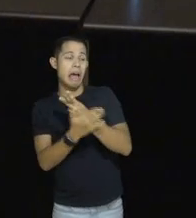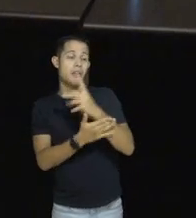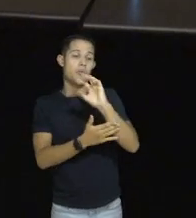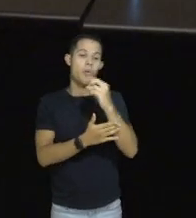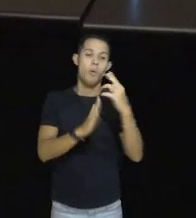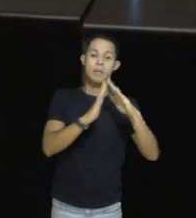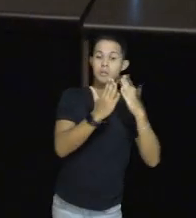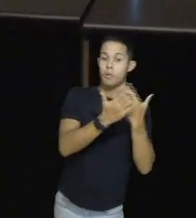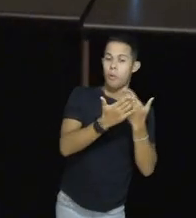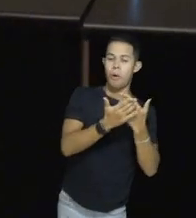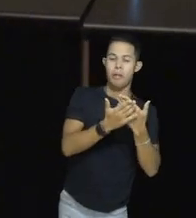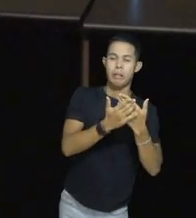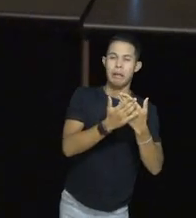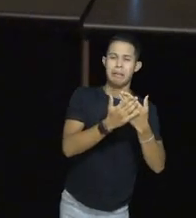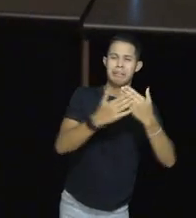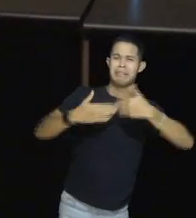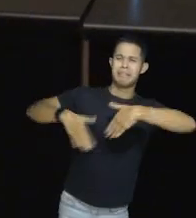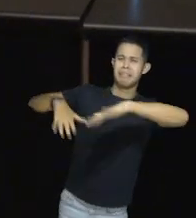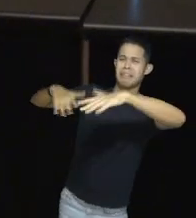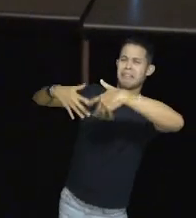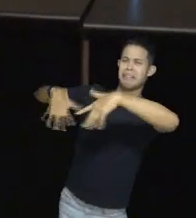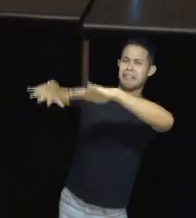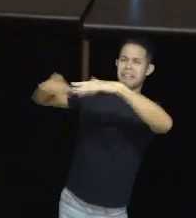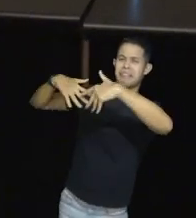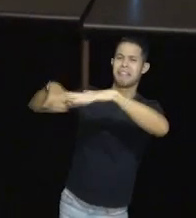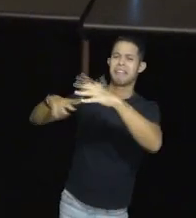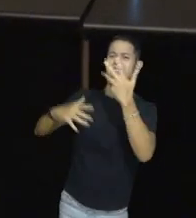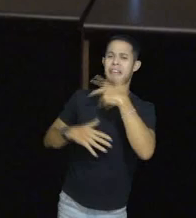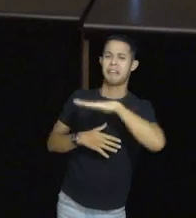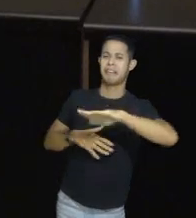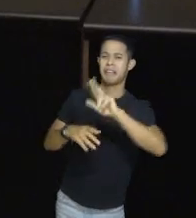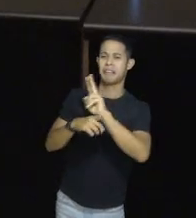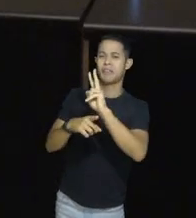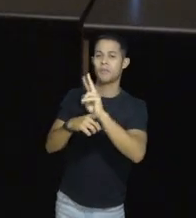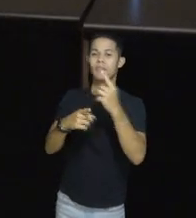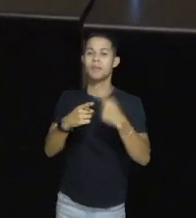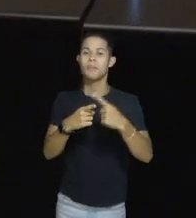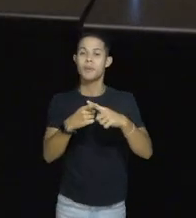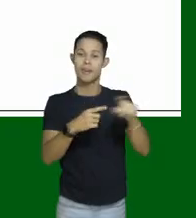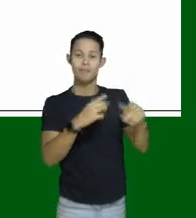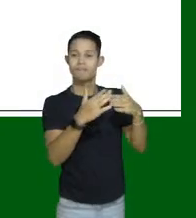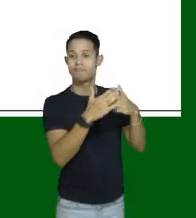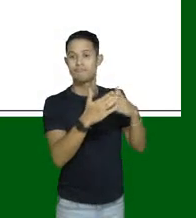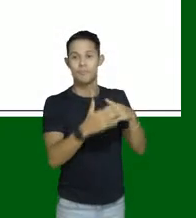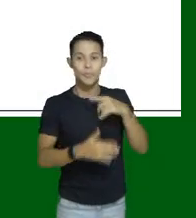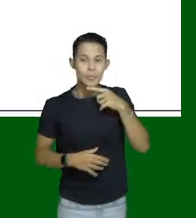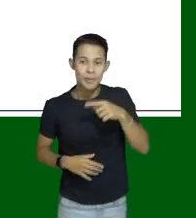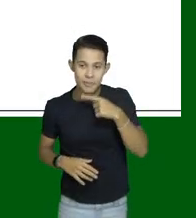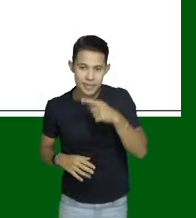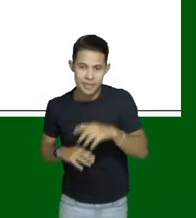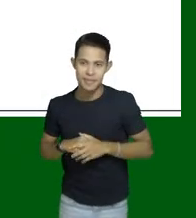ou jogar ela para frente para outro profissional para atender, porque ela não está dando conta daquele atendimento.